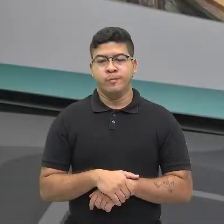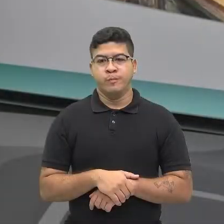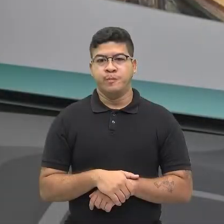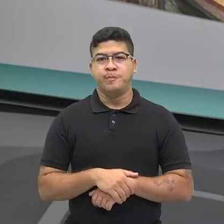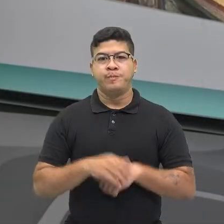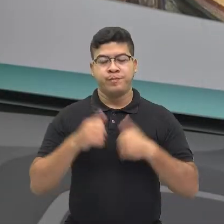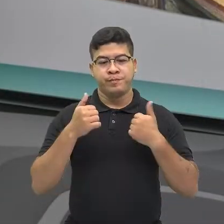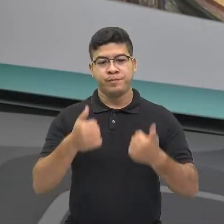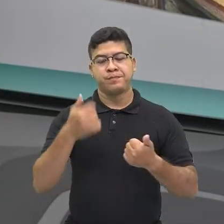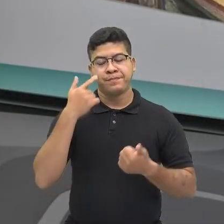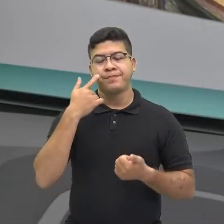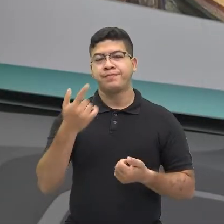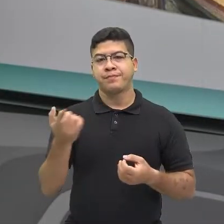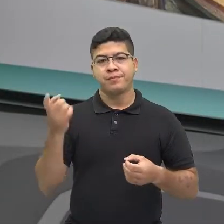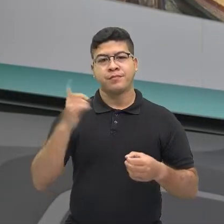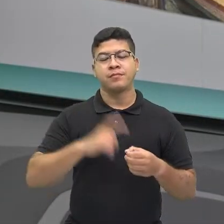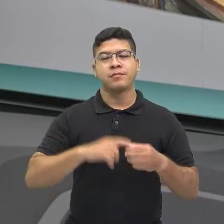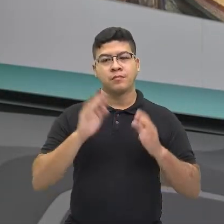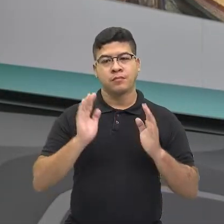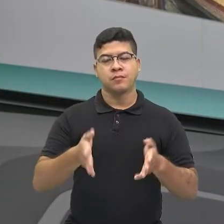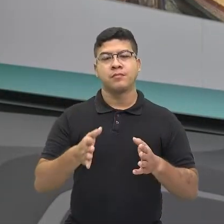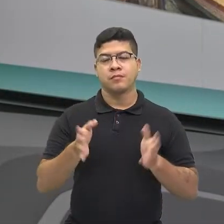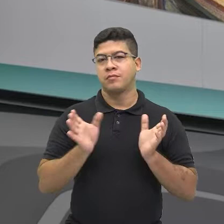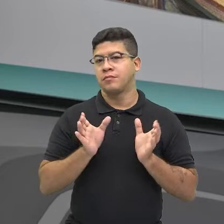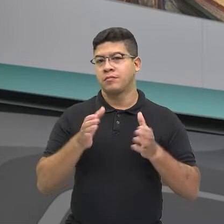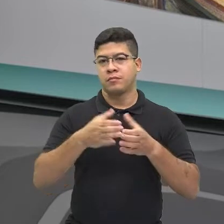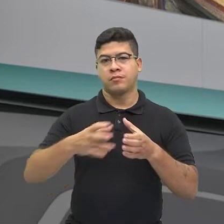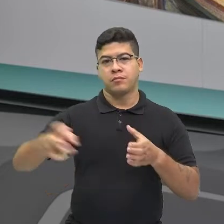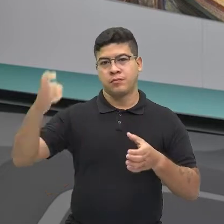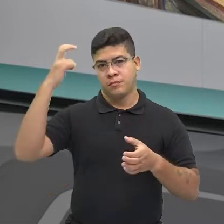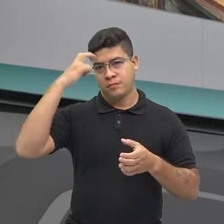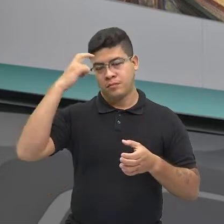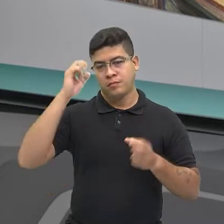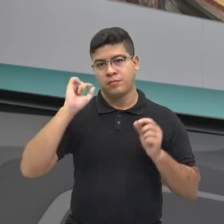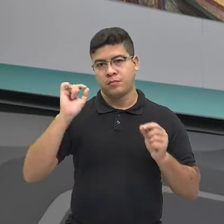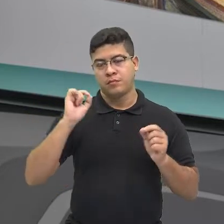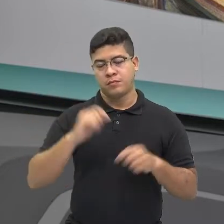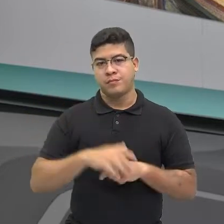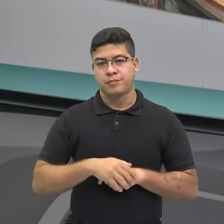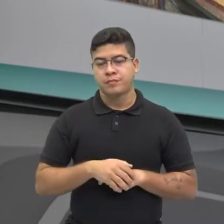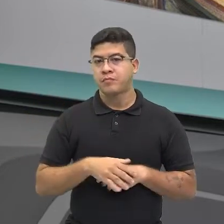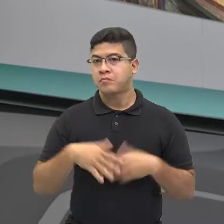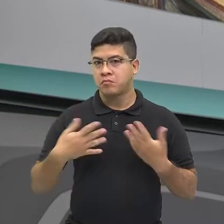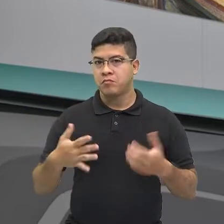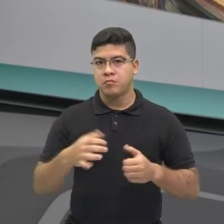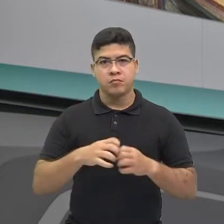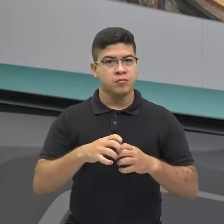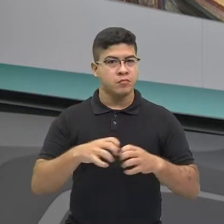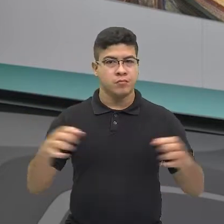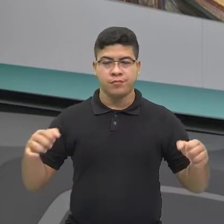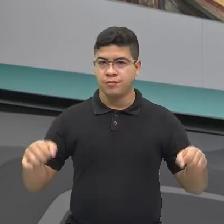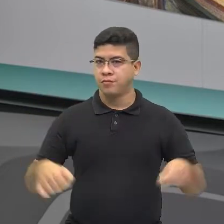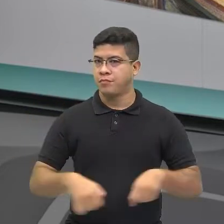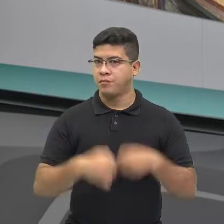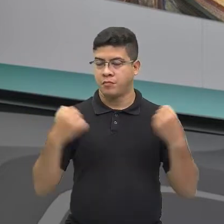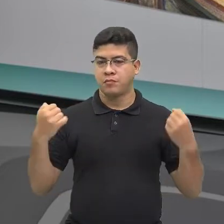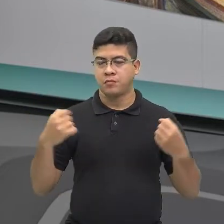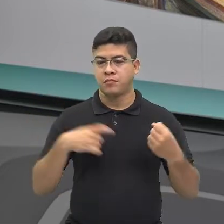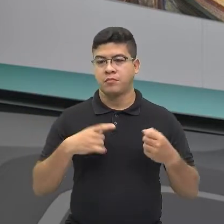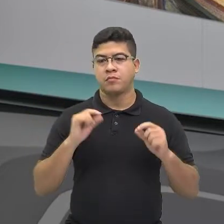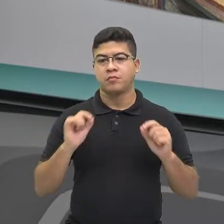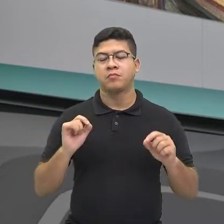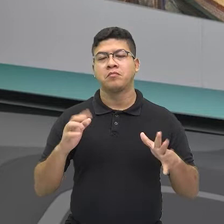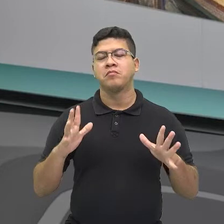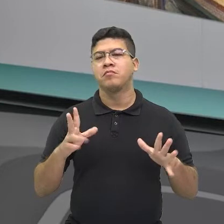Muito bem, muito bem, muito bem. Falando sobre as vanguardas culturais. Vieram para romper, né?